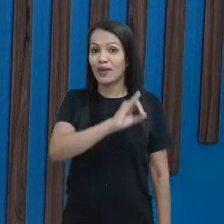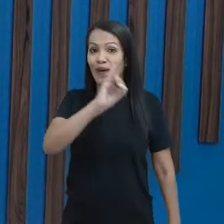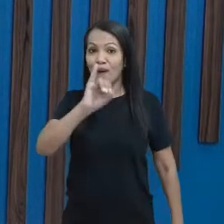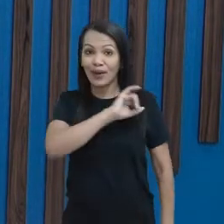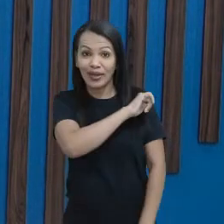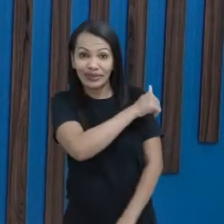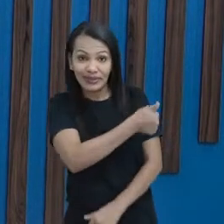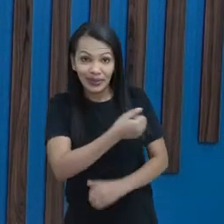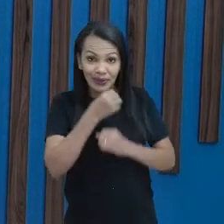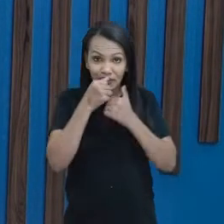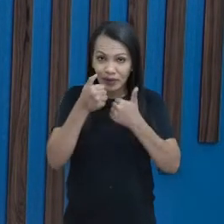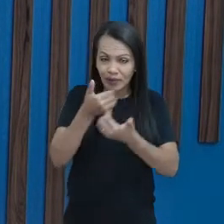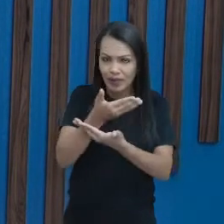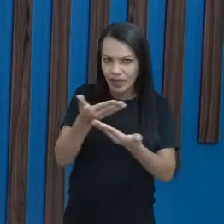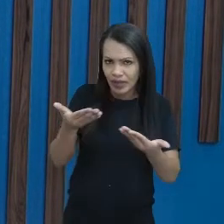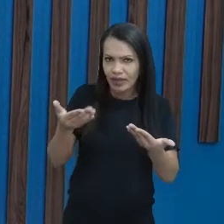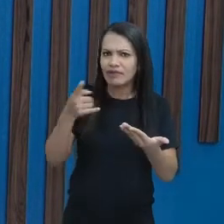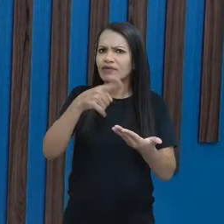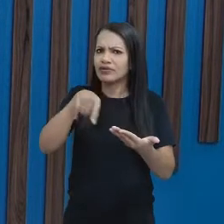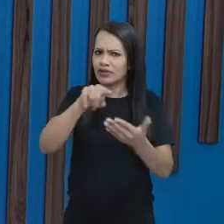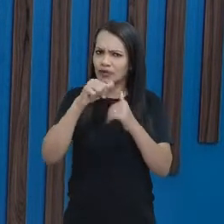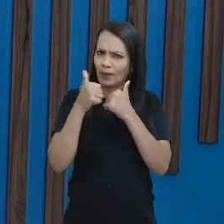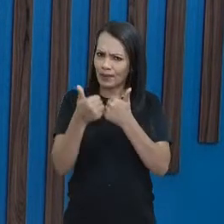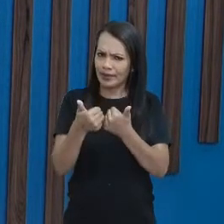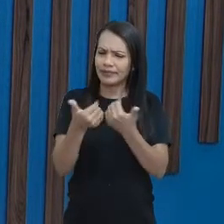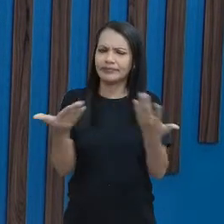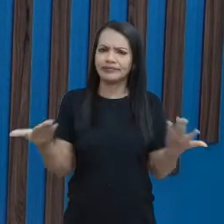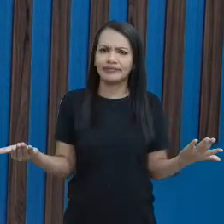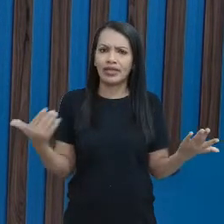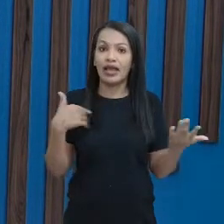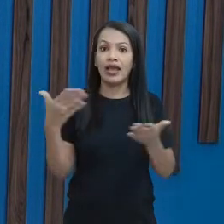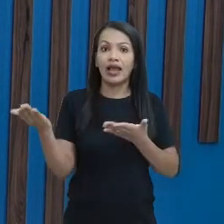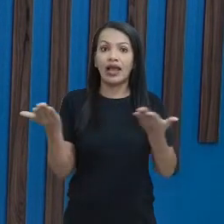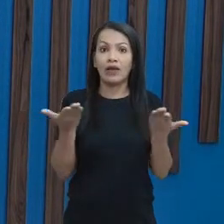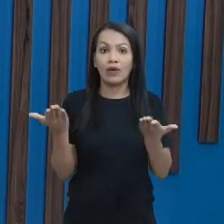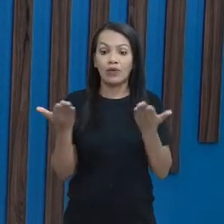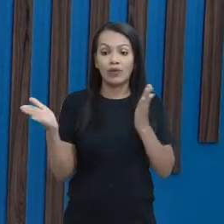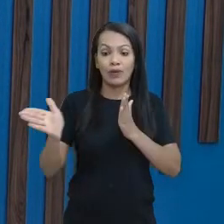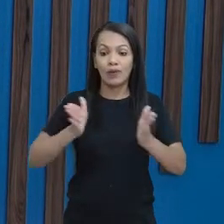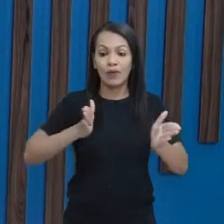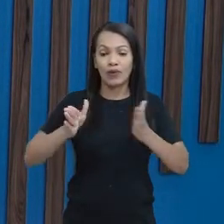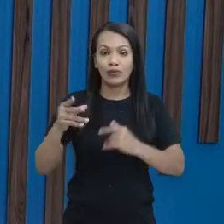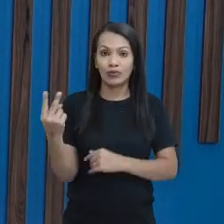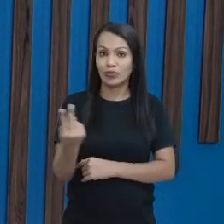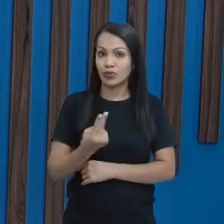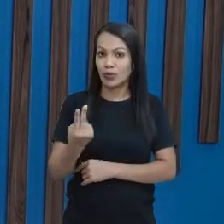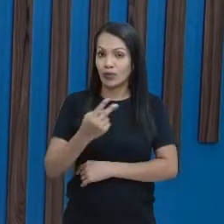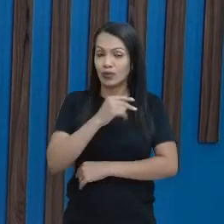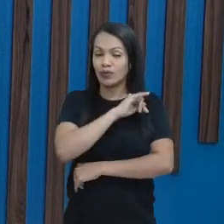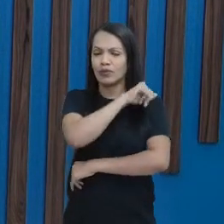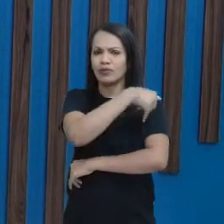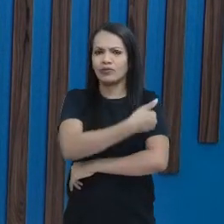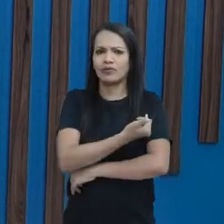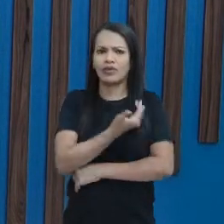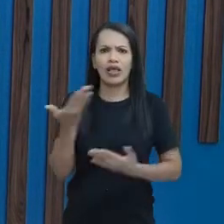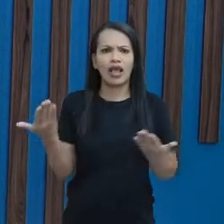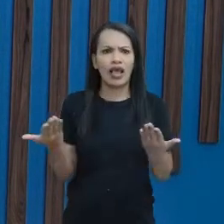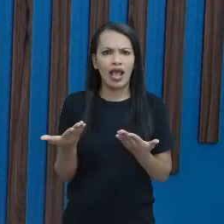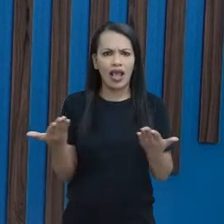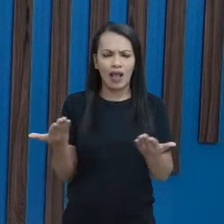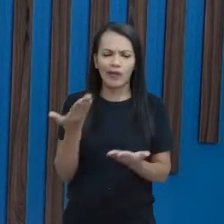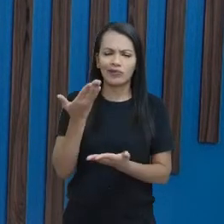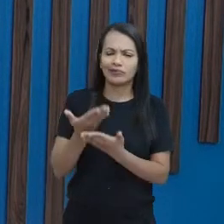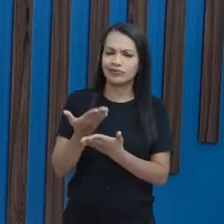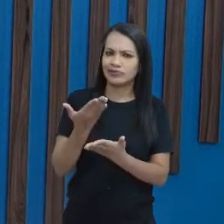Oi, Eja, tudo bom? Como é que vocês estão? Agora é o módulo 2 da Educação dos Jovens e Adultos, aula de língua portuguesa. Eu